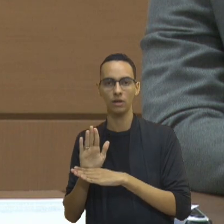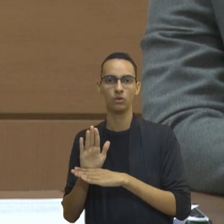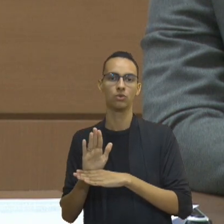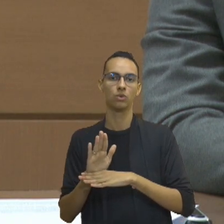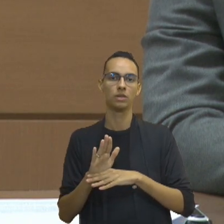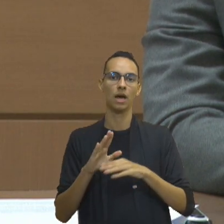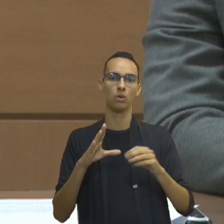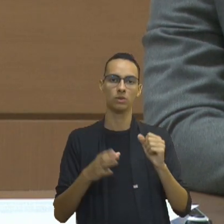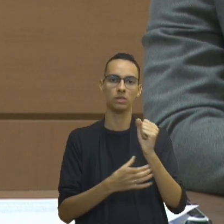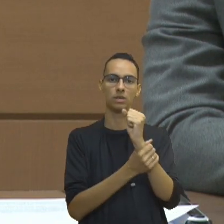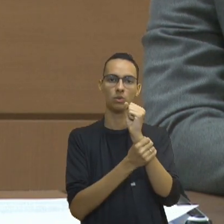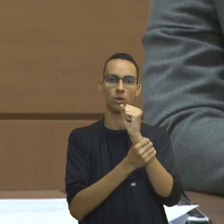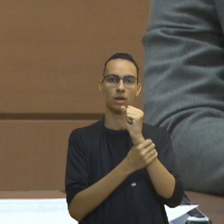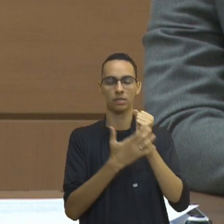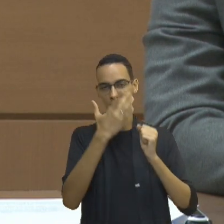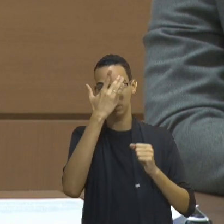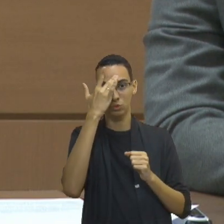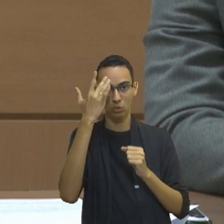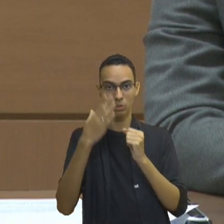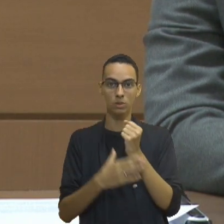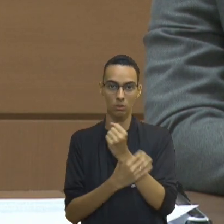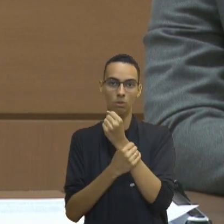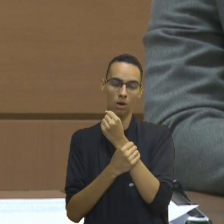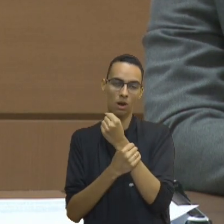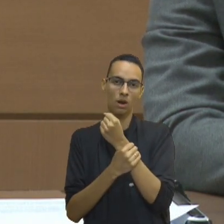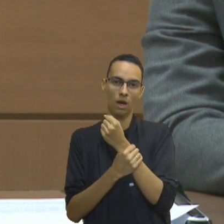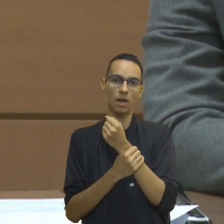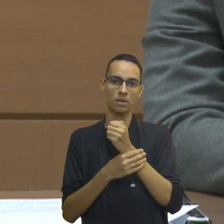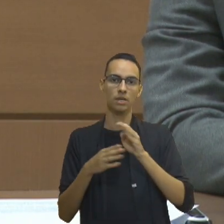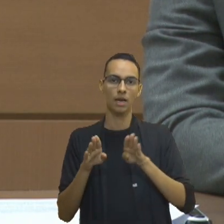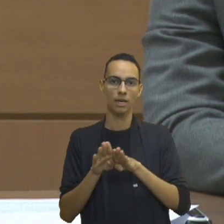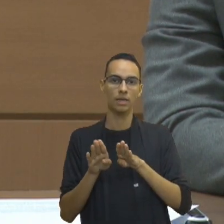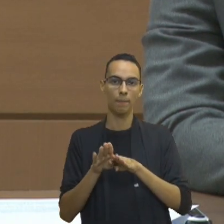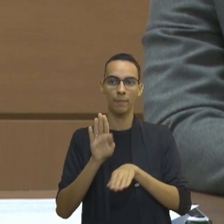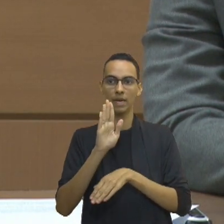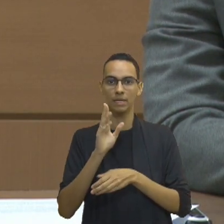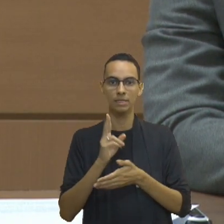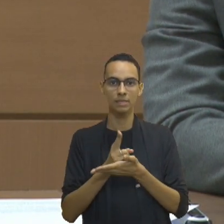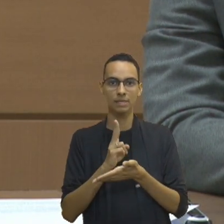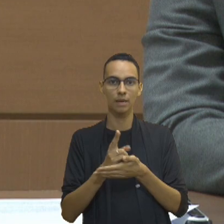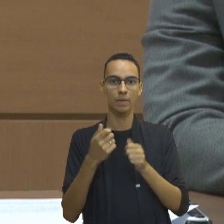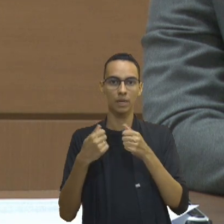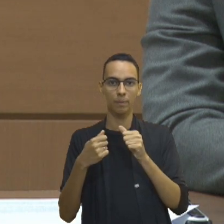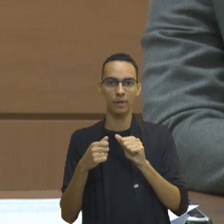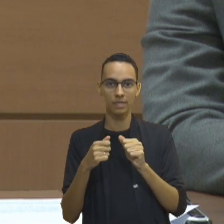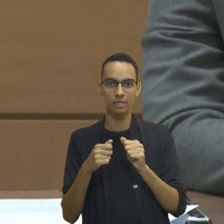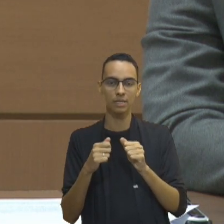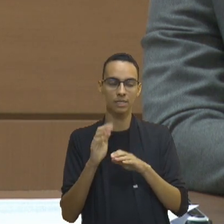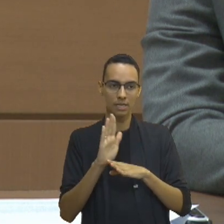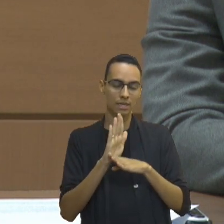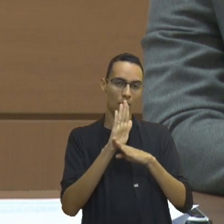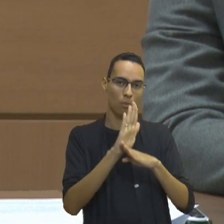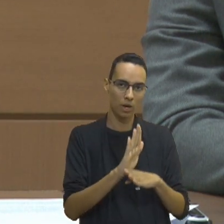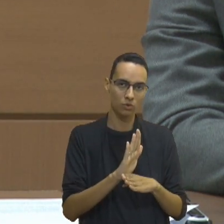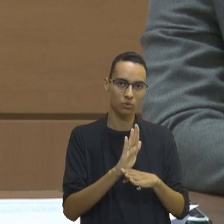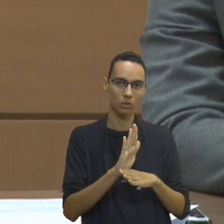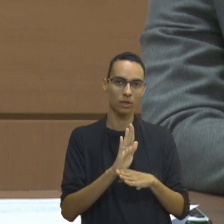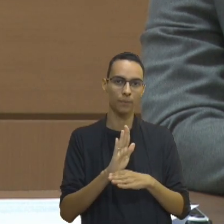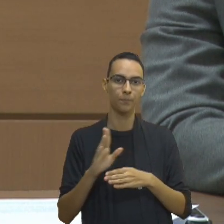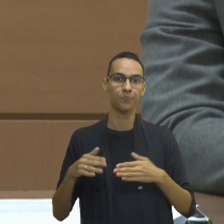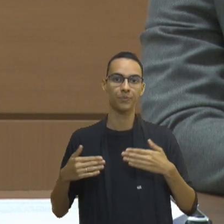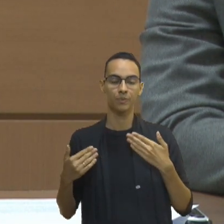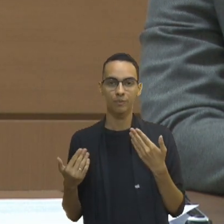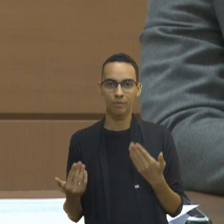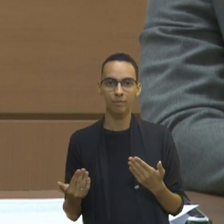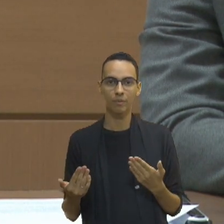suspeitas e acionando apoio sempre que necessário. Com isso, nosso sistema de